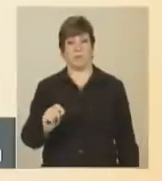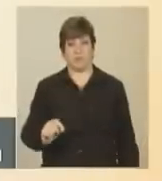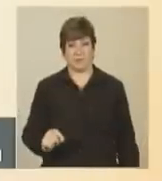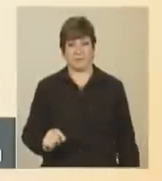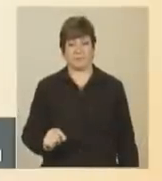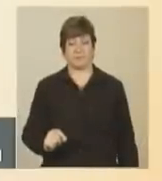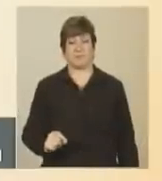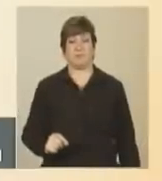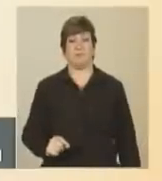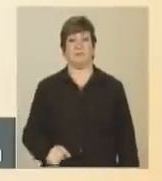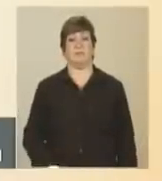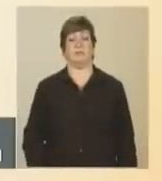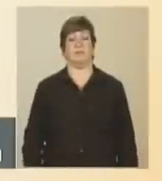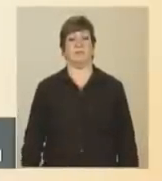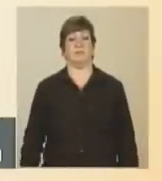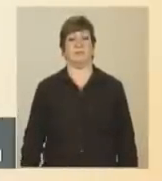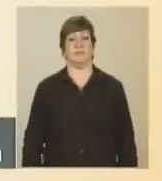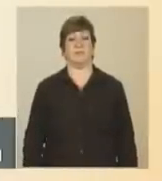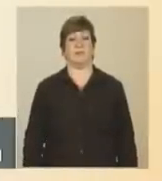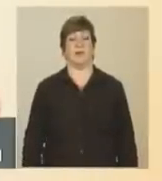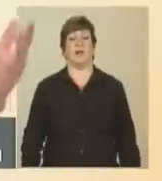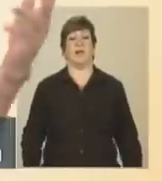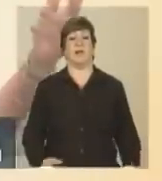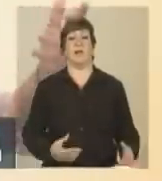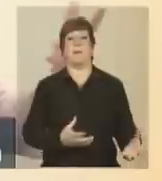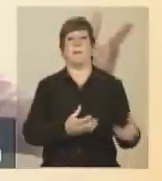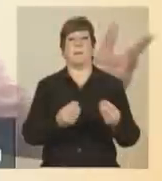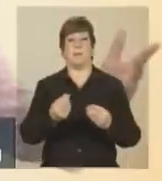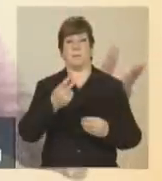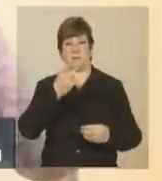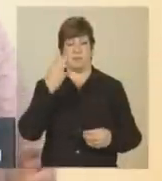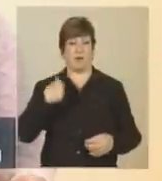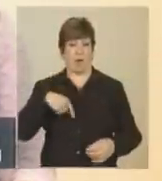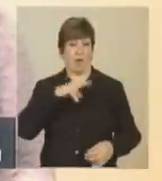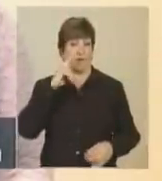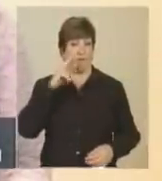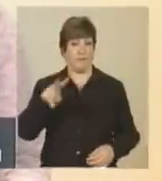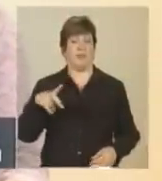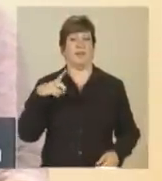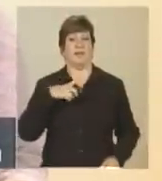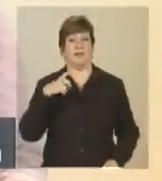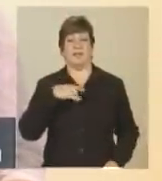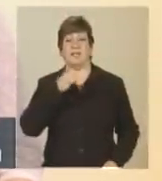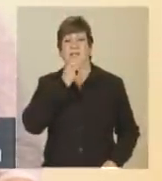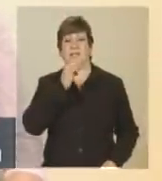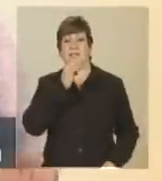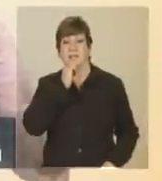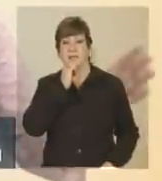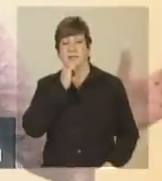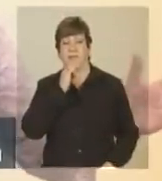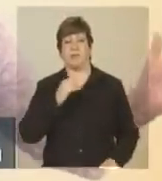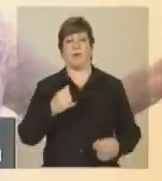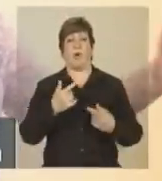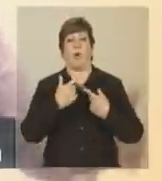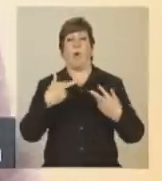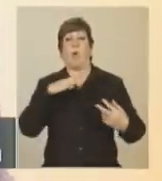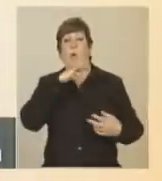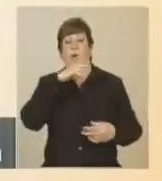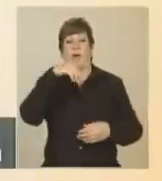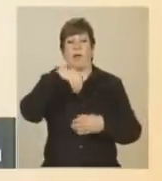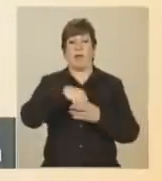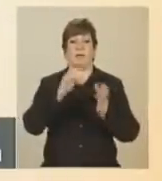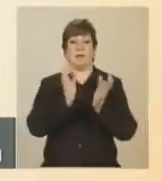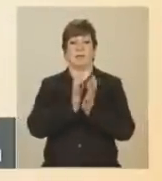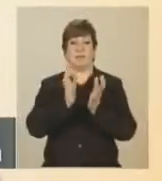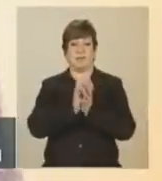tipo de negativa que a gente tem visto, por exemplo, ocorrer entre